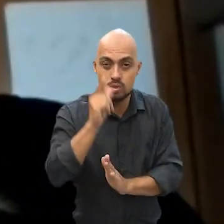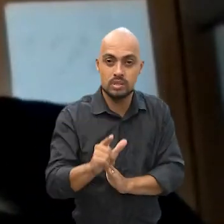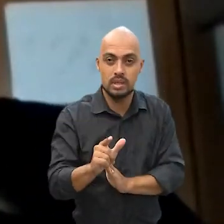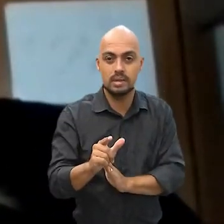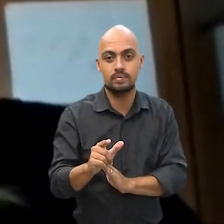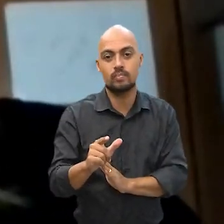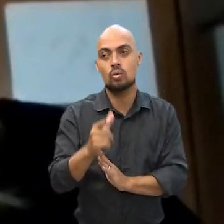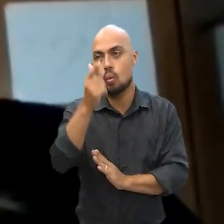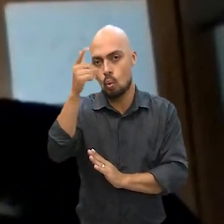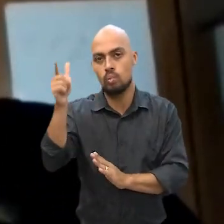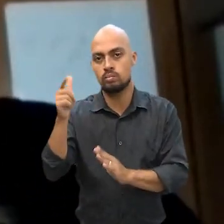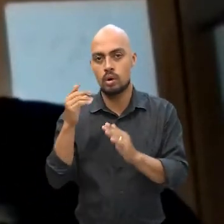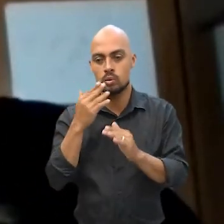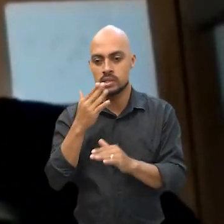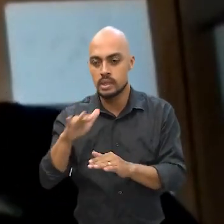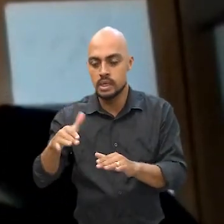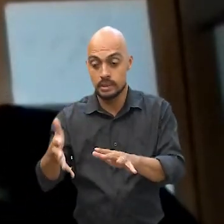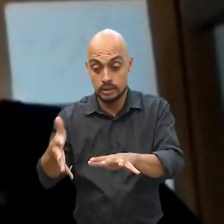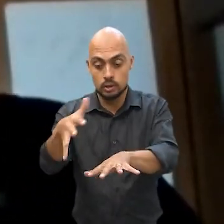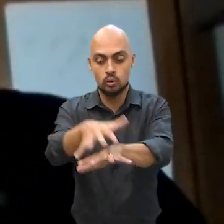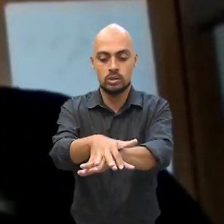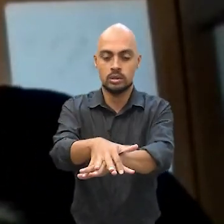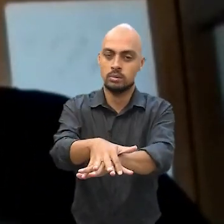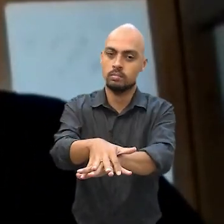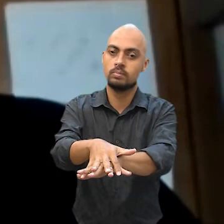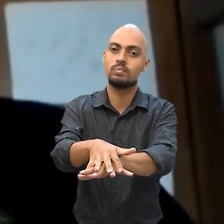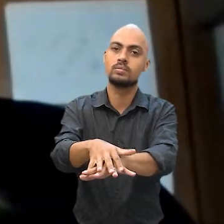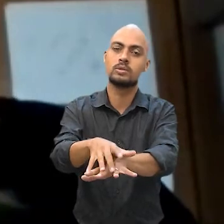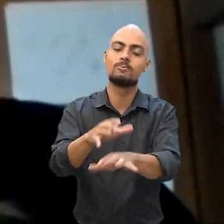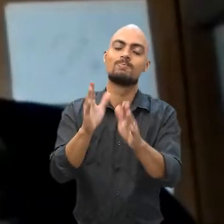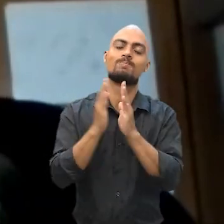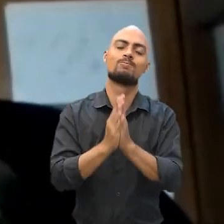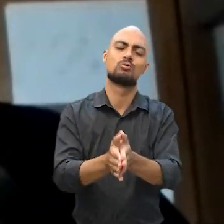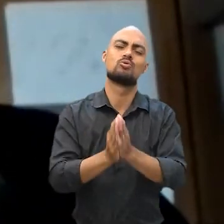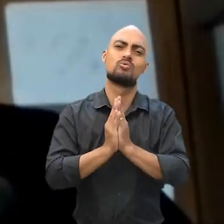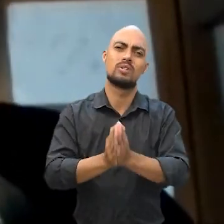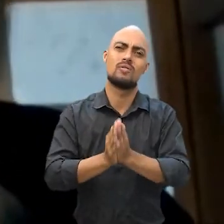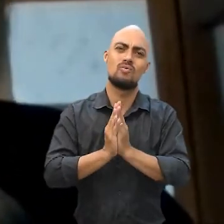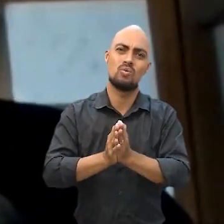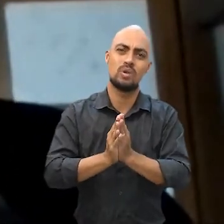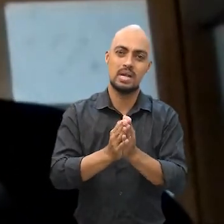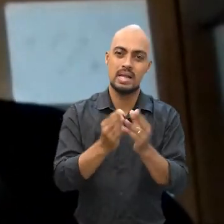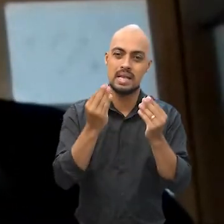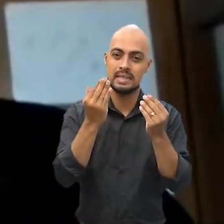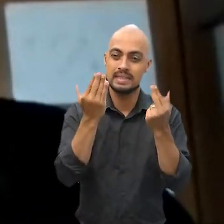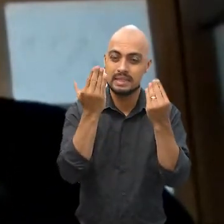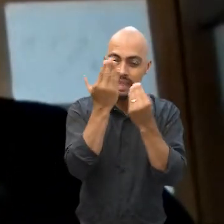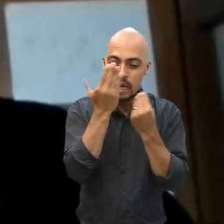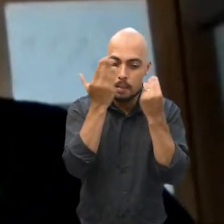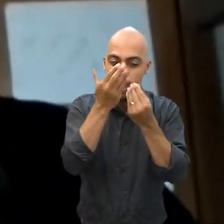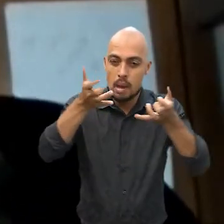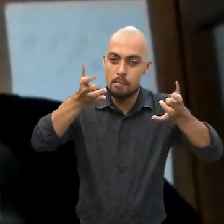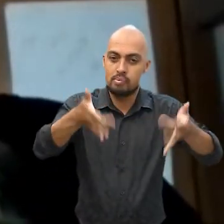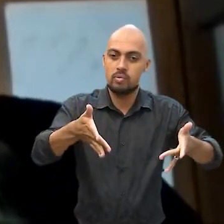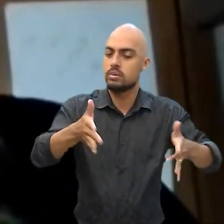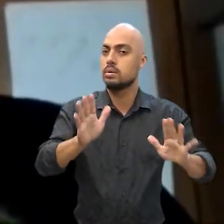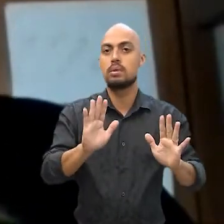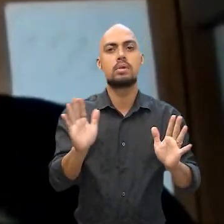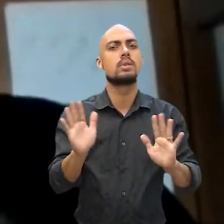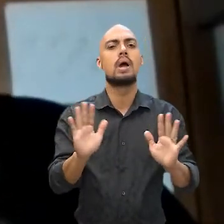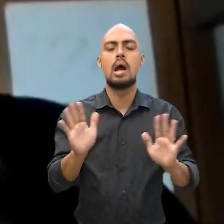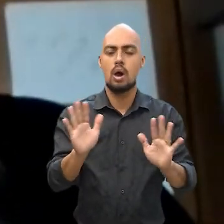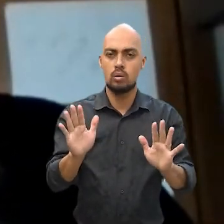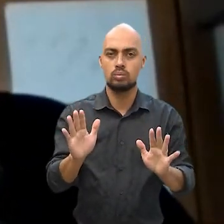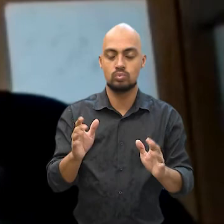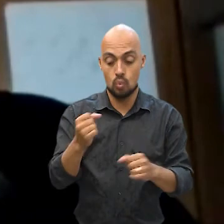em inclusão, mais ainda, esse é um apelo, não larguem as terapias, muito pelo contrário. Tenham esse